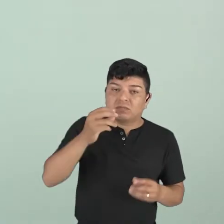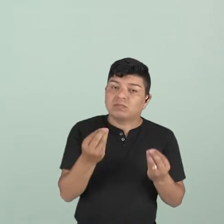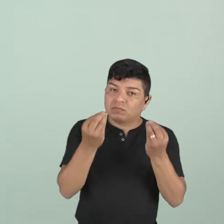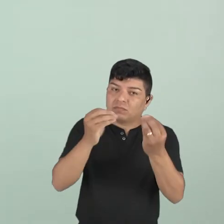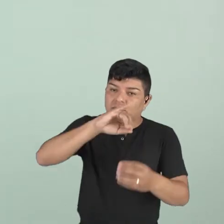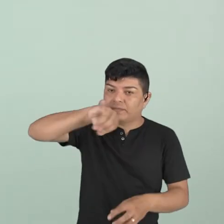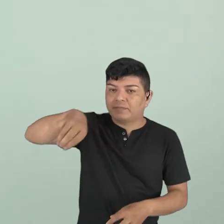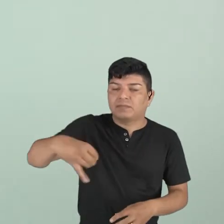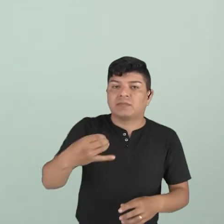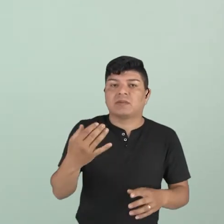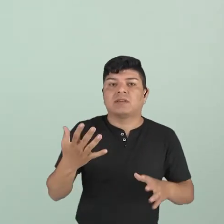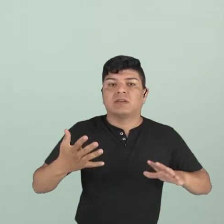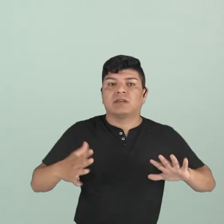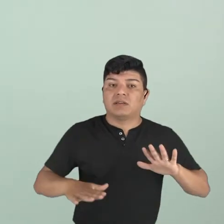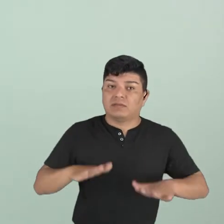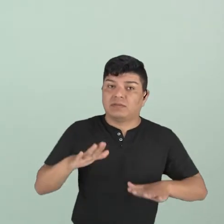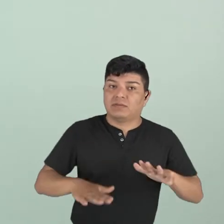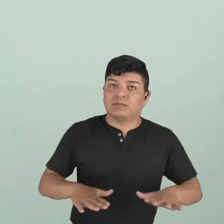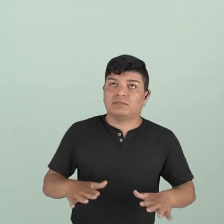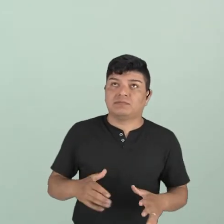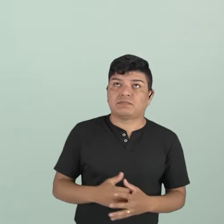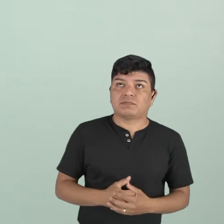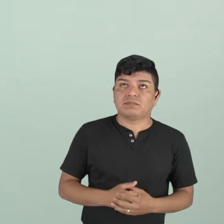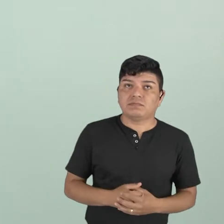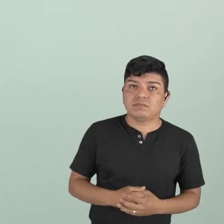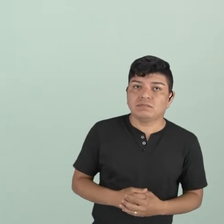né? Às vezes, assim, caímos em